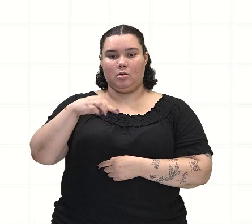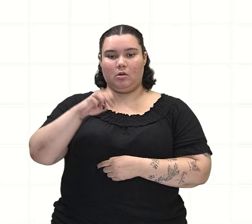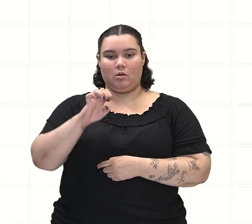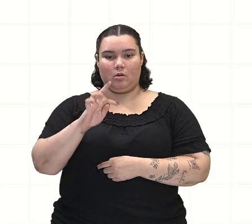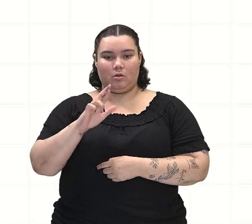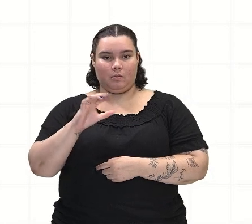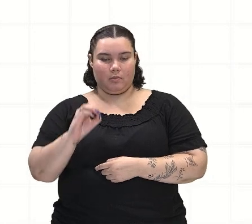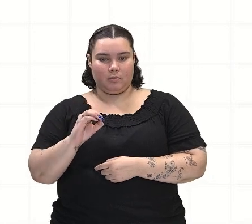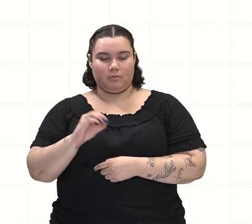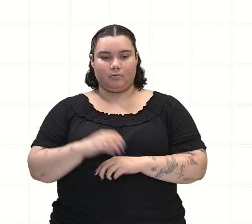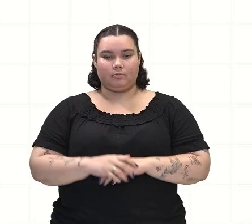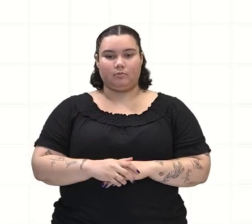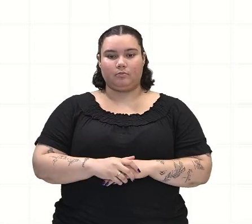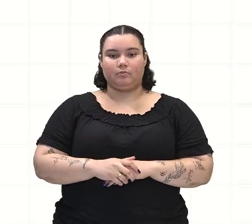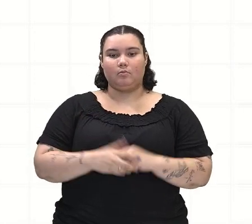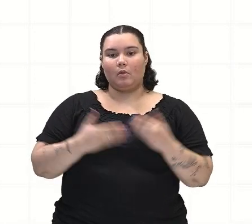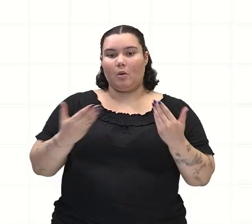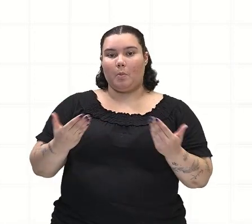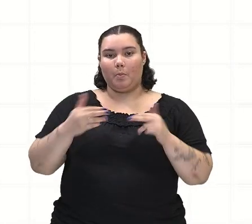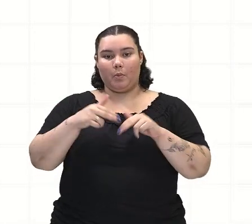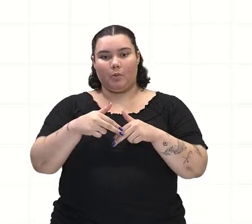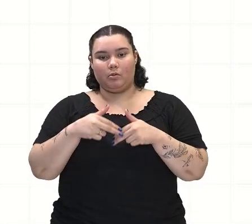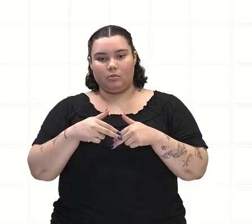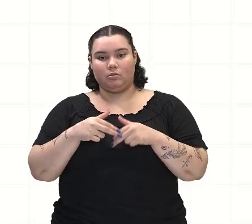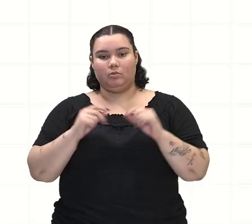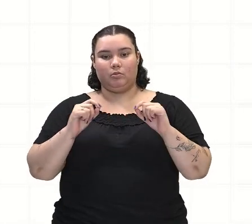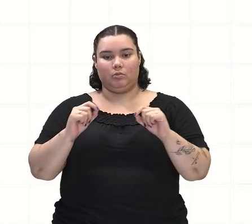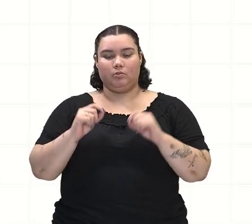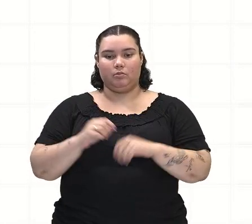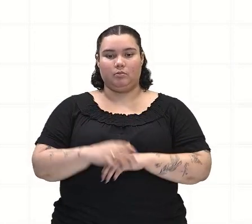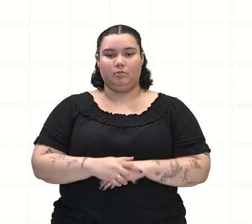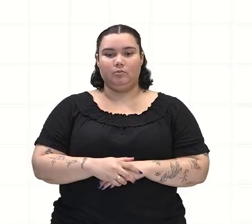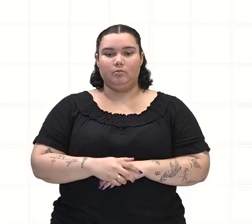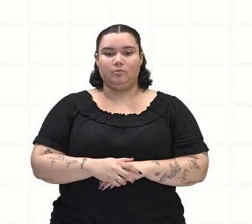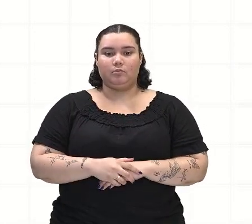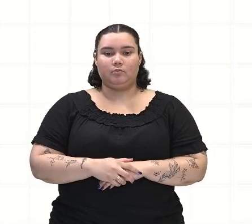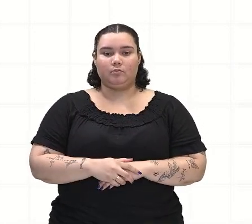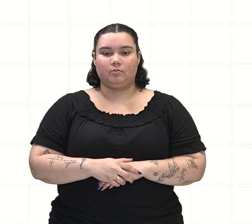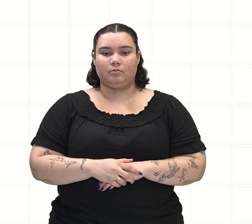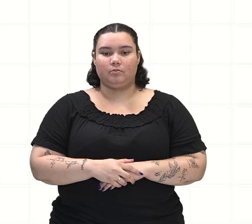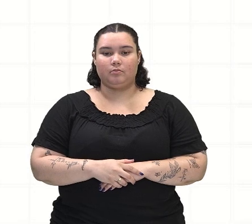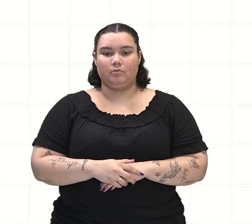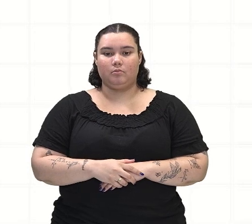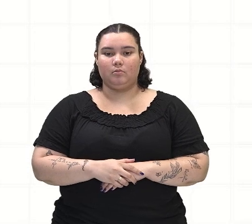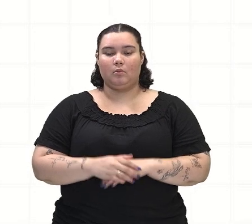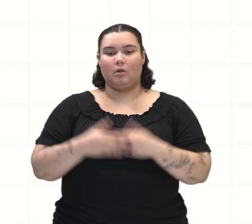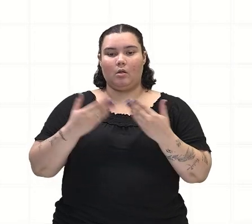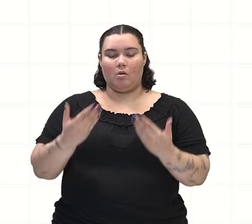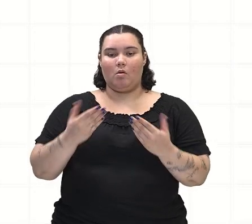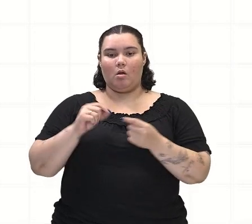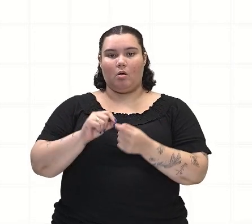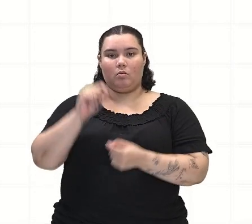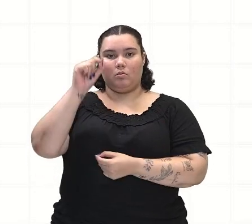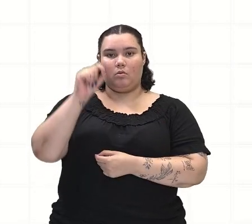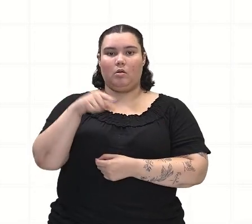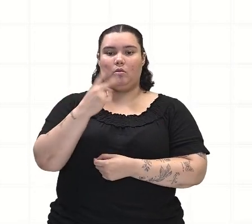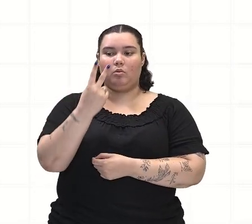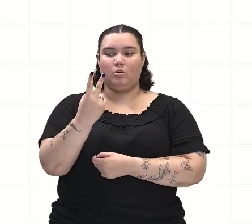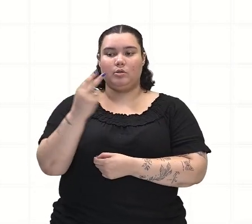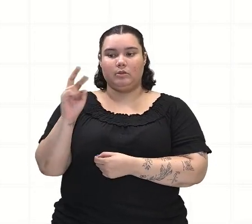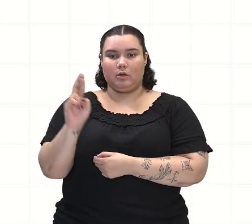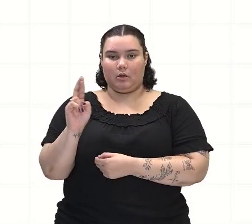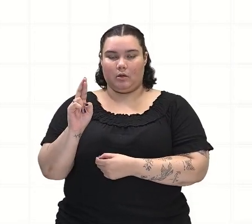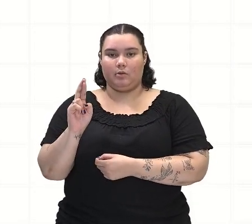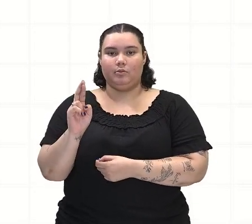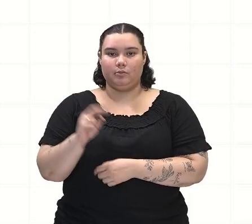diâmetro, né? Então, por isso que eu vou chamar aqui essa altura de 2 raios, né?